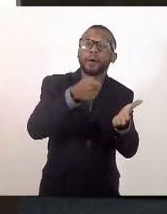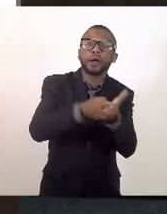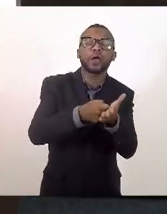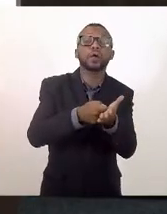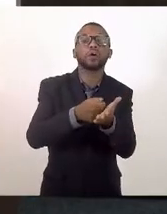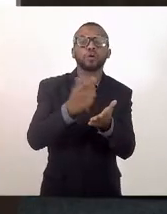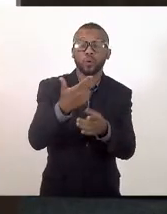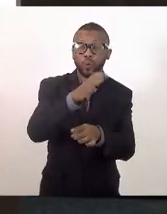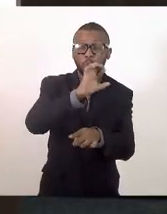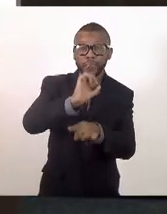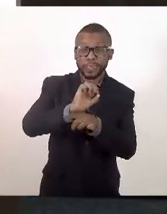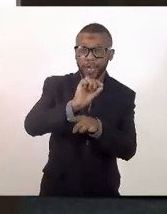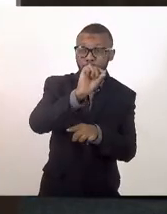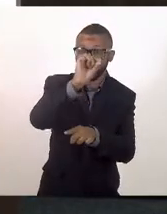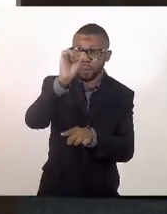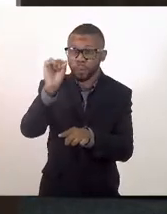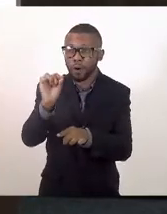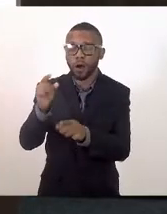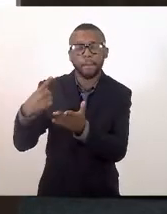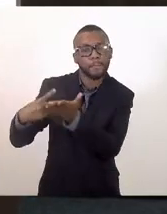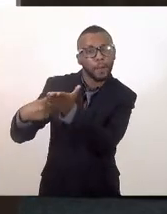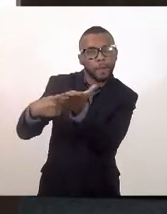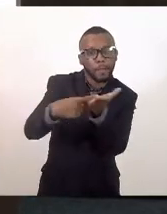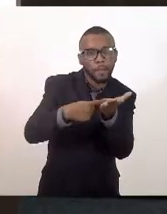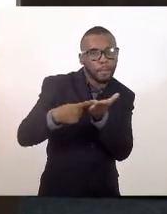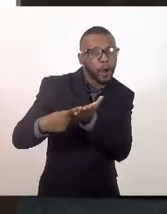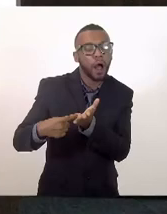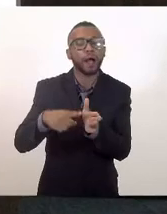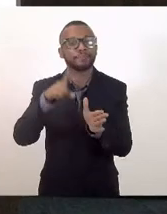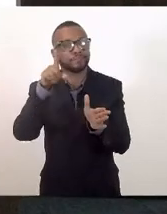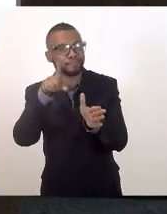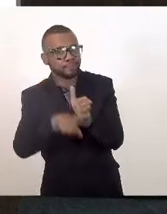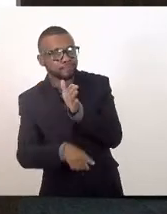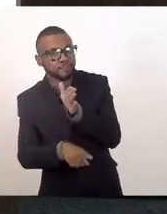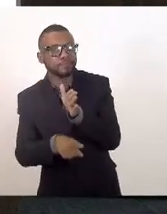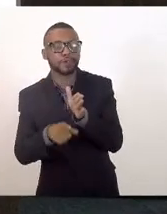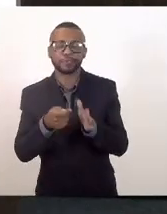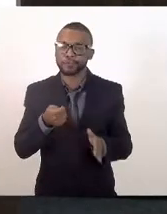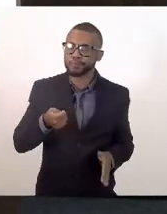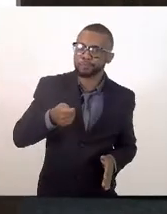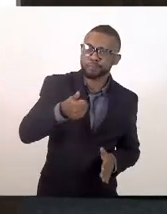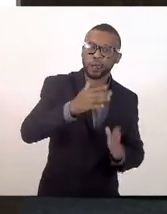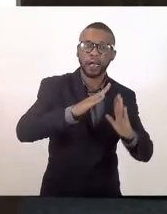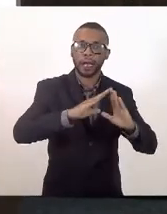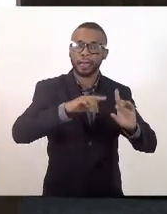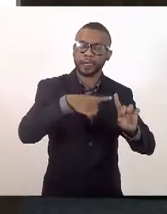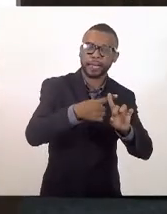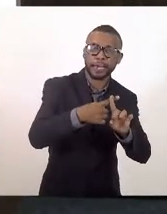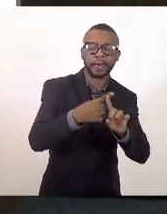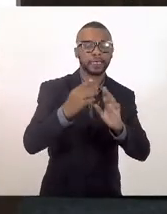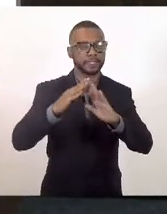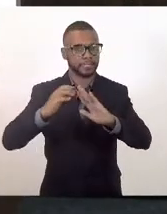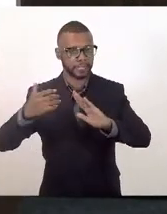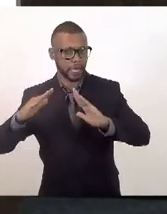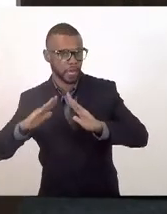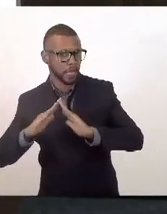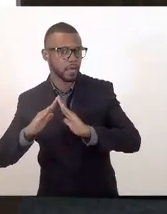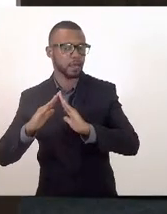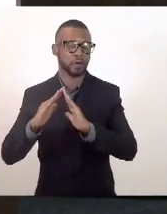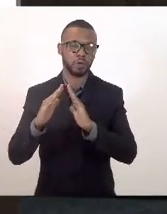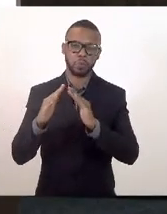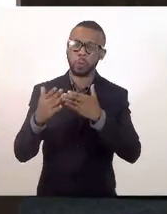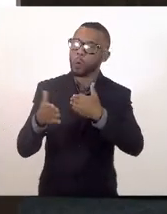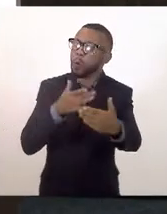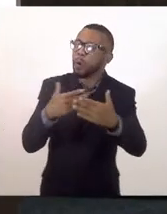estados à outorga de benefícios a igrejas e templos de qualquer crença, para